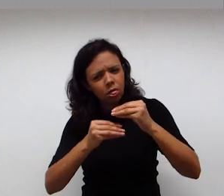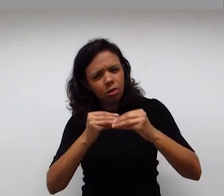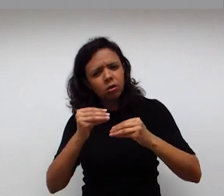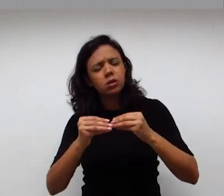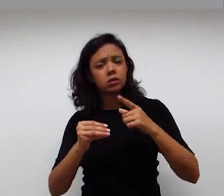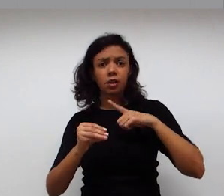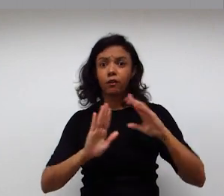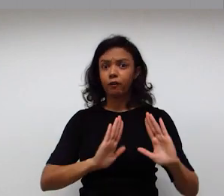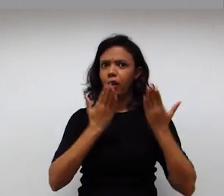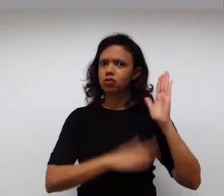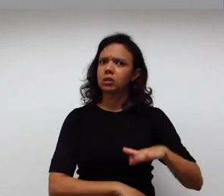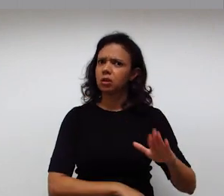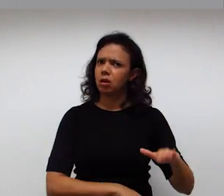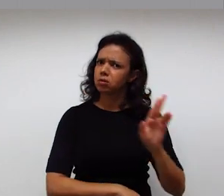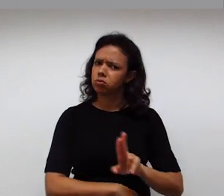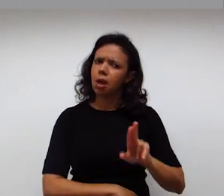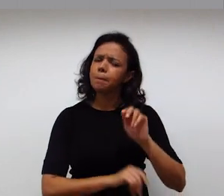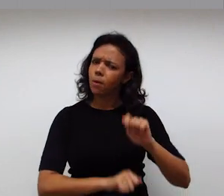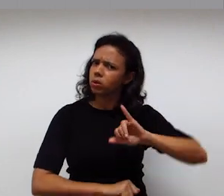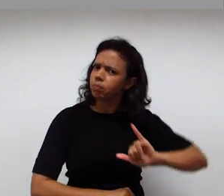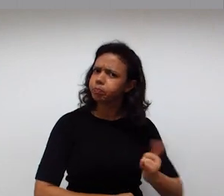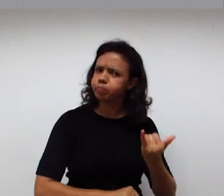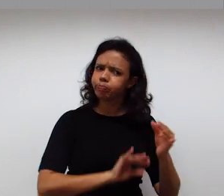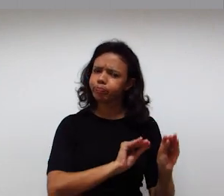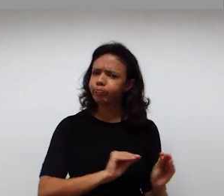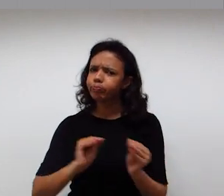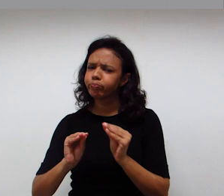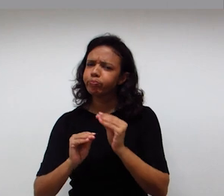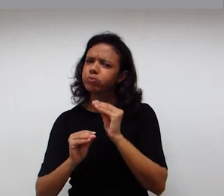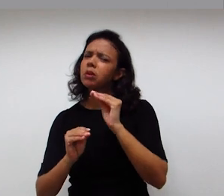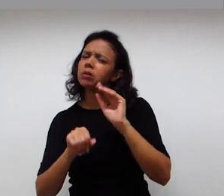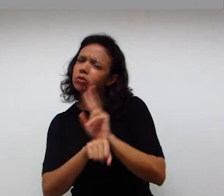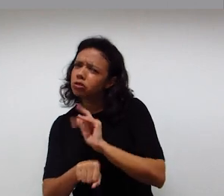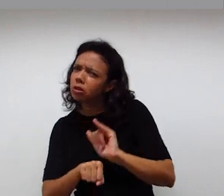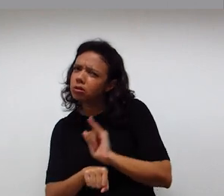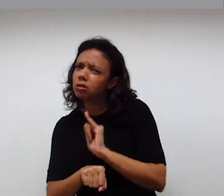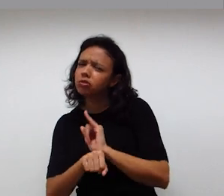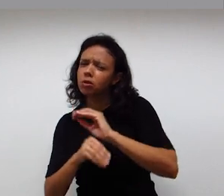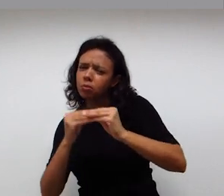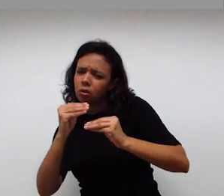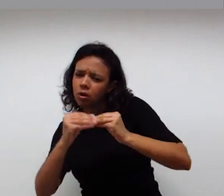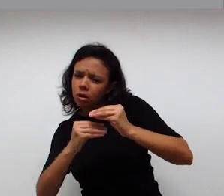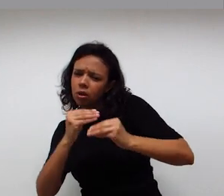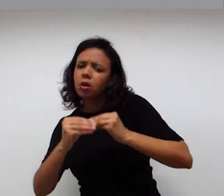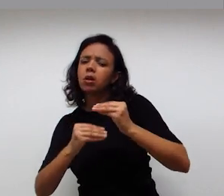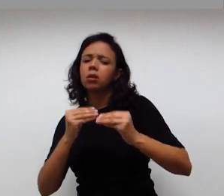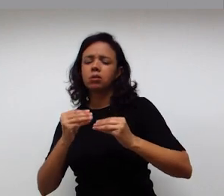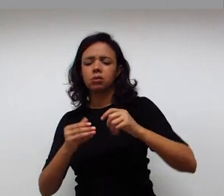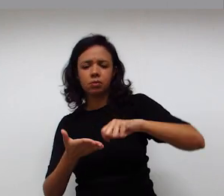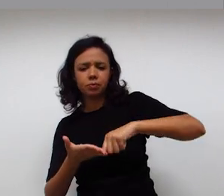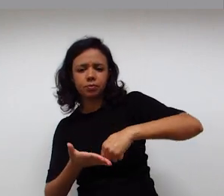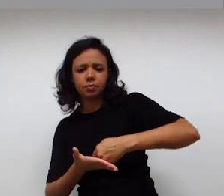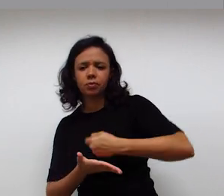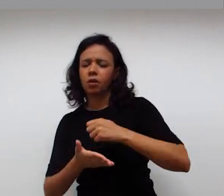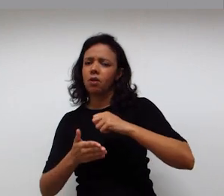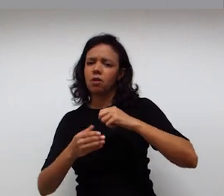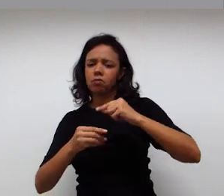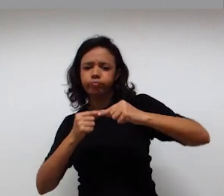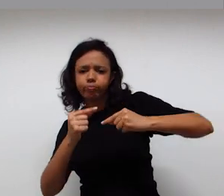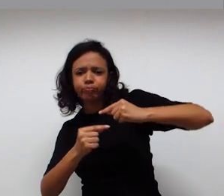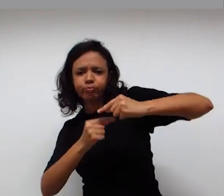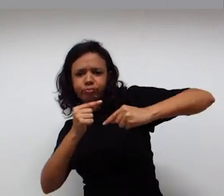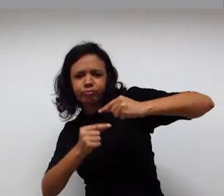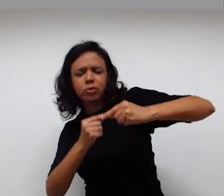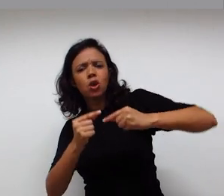criança, também pode ser utilizado para cobrir o cabo desse talher, dando várias voltas, e também uma